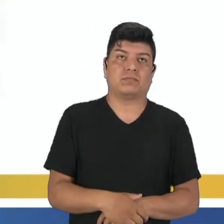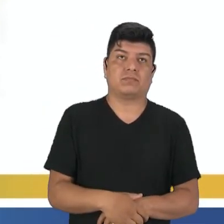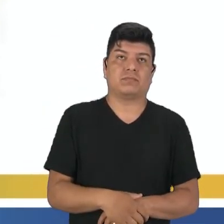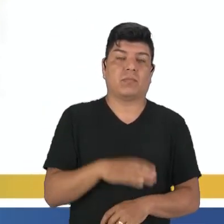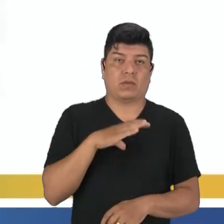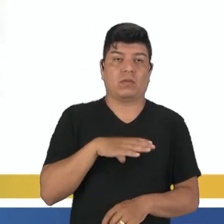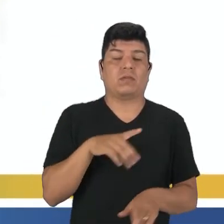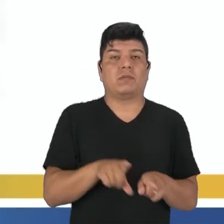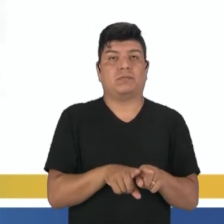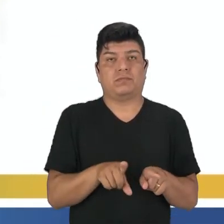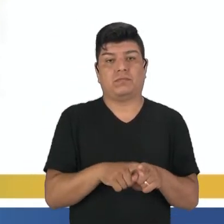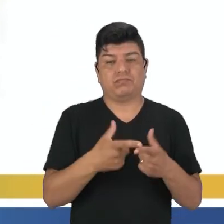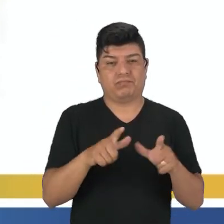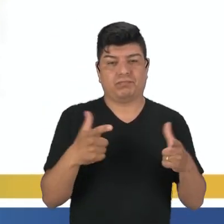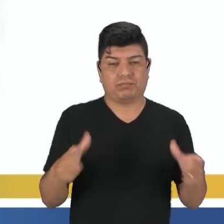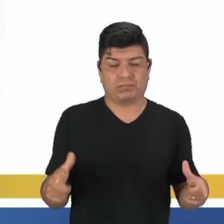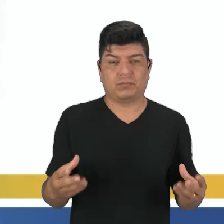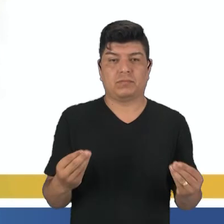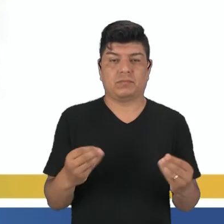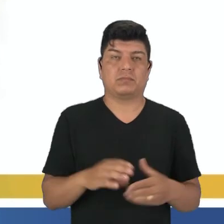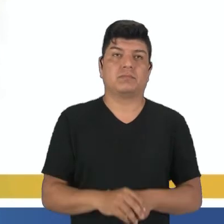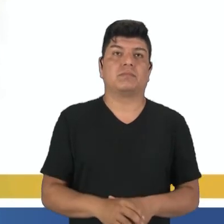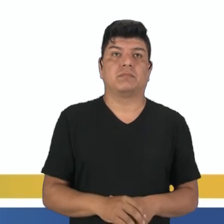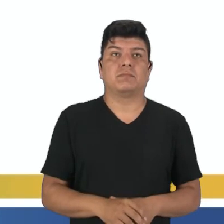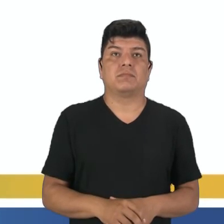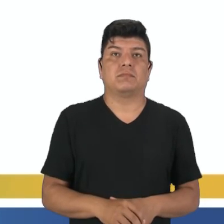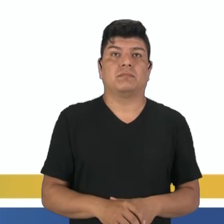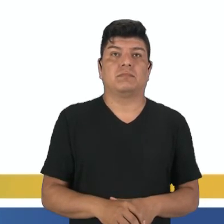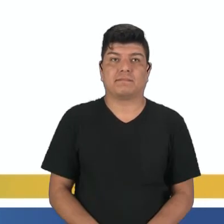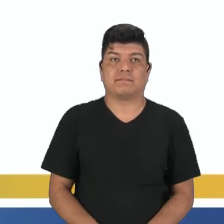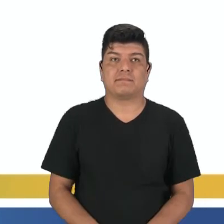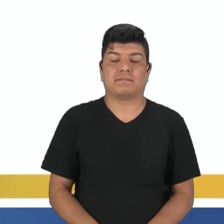Uma cidade também que cresceu muito.